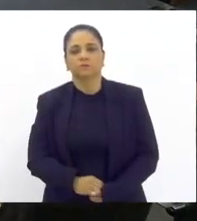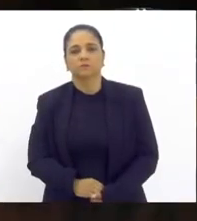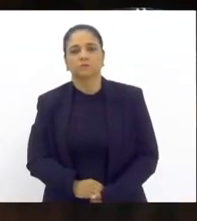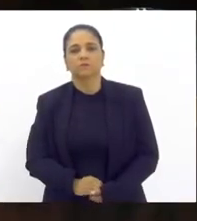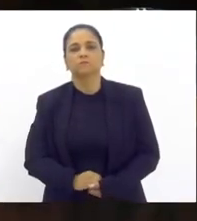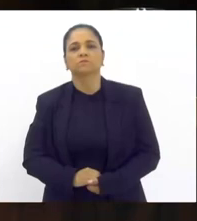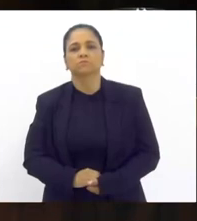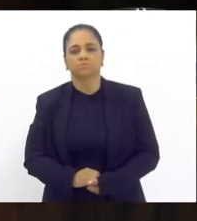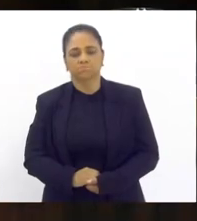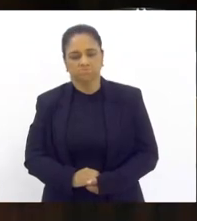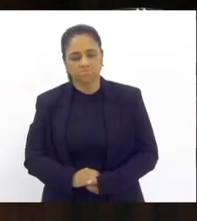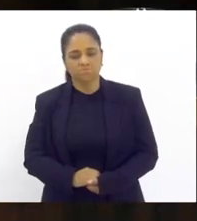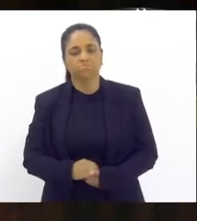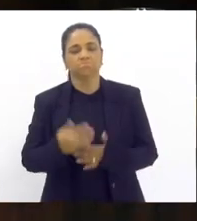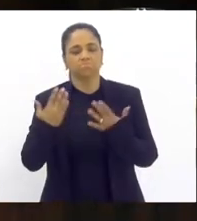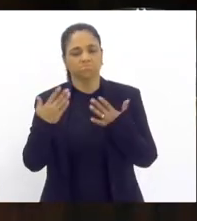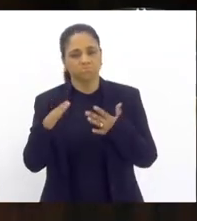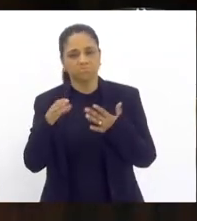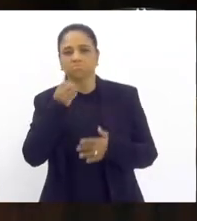Muito bem.